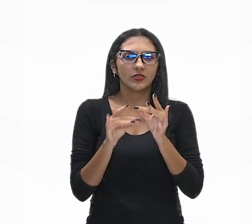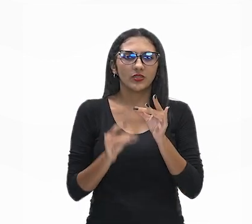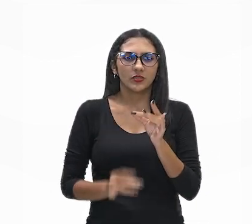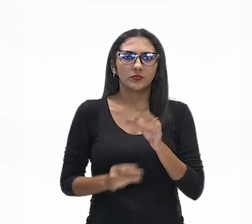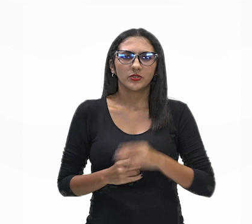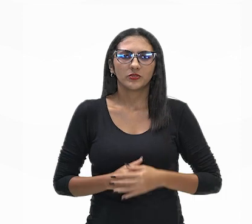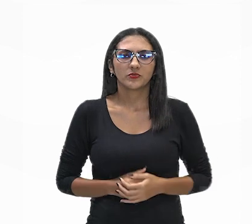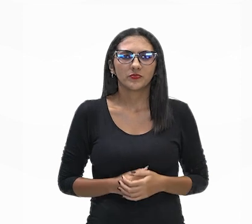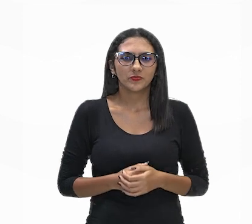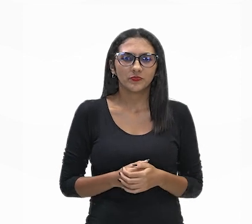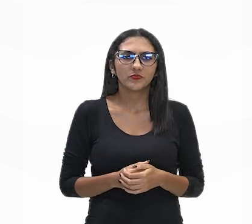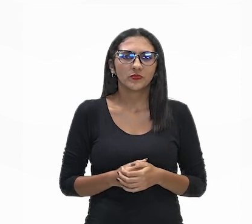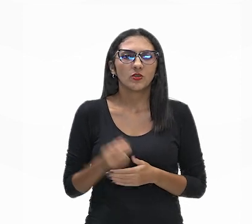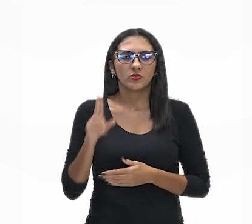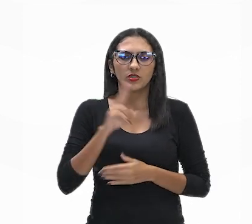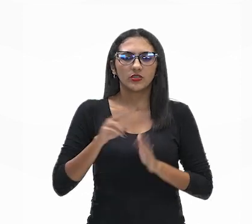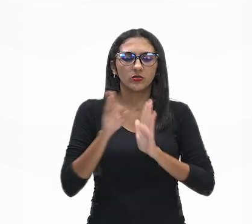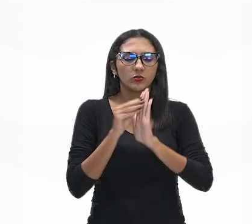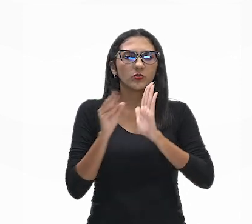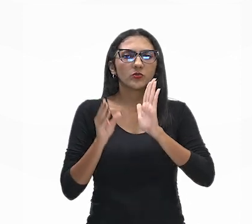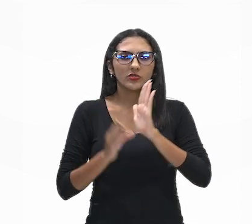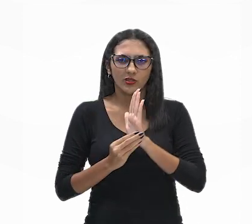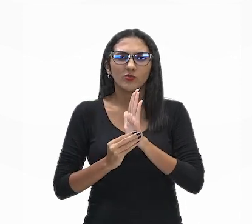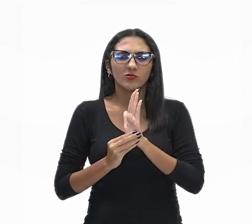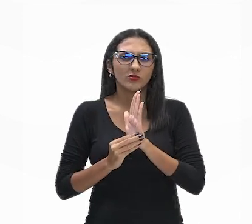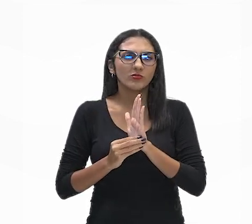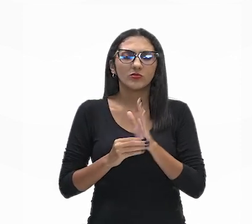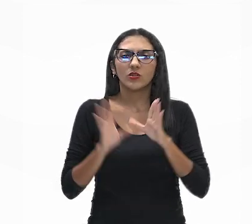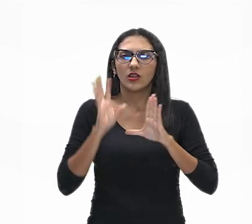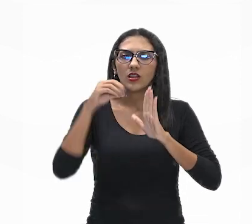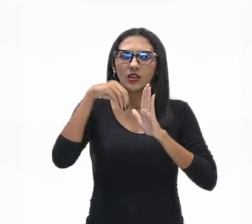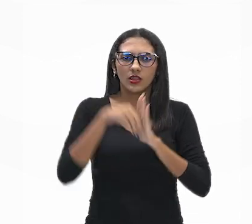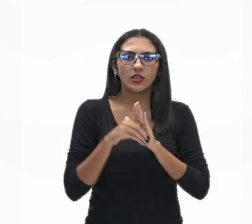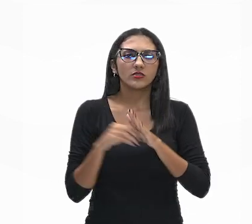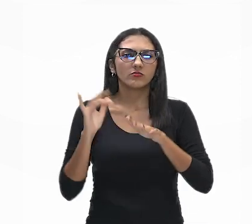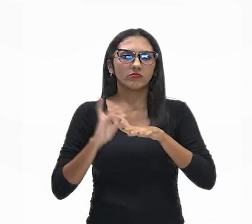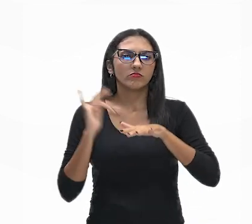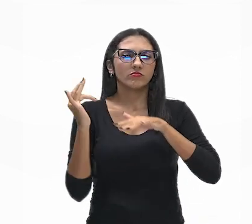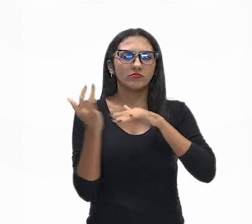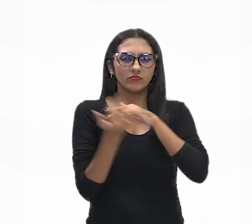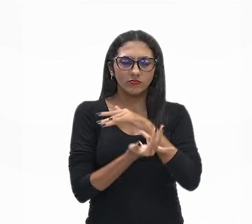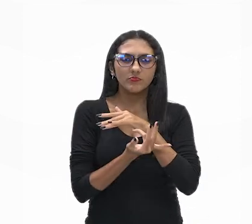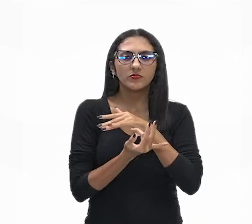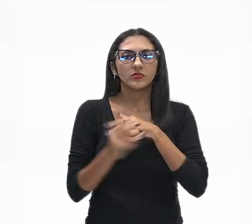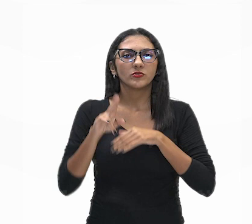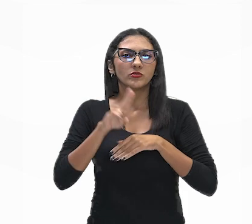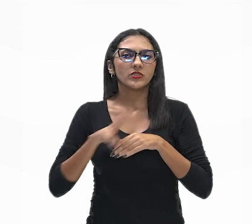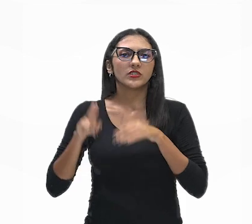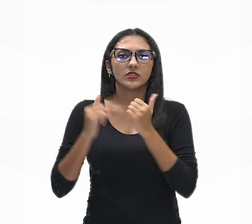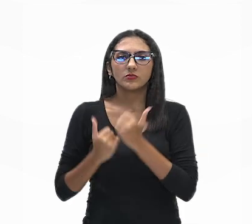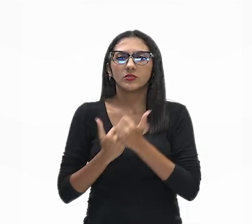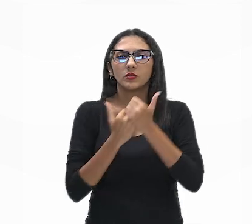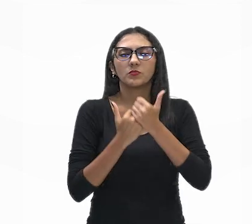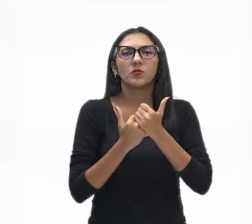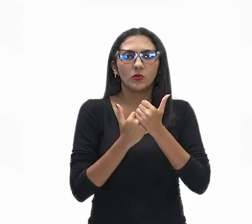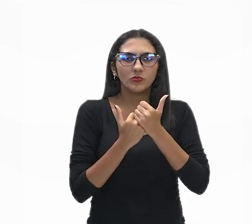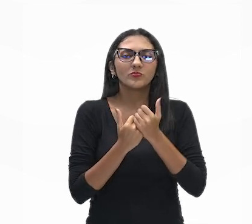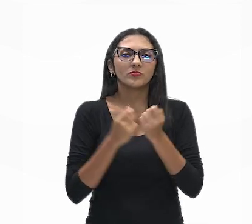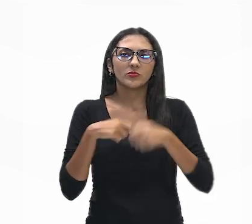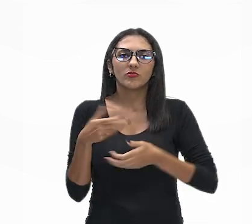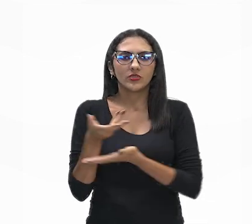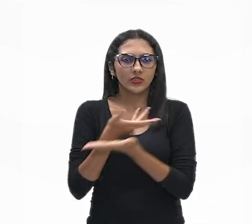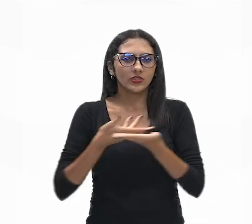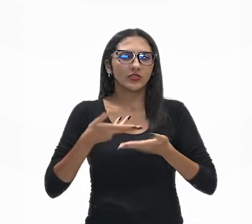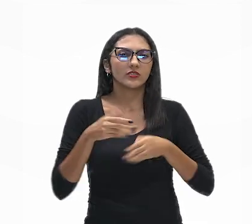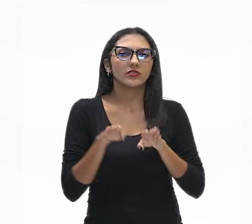nosso detalhamento, utilização de conteúdos disponíveis nas mídias sociais, servindo como base